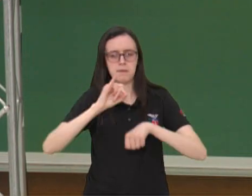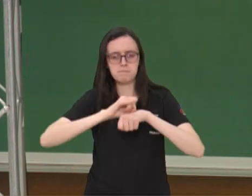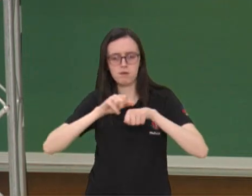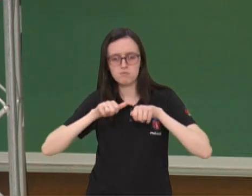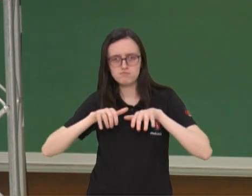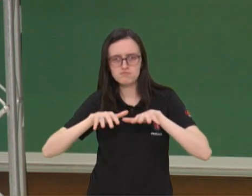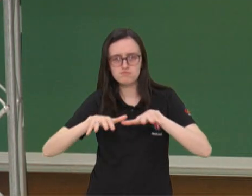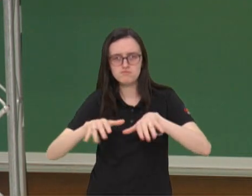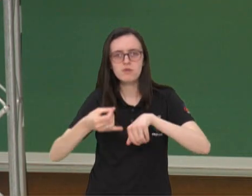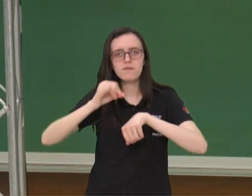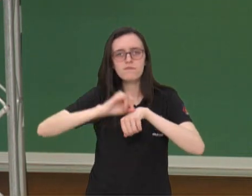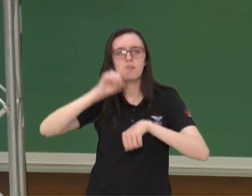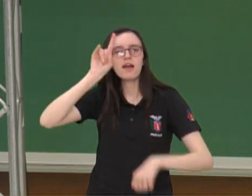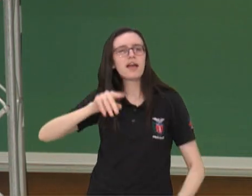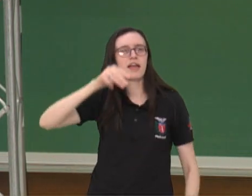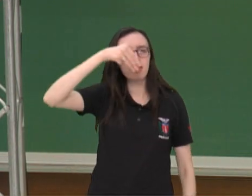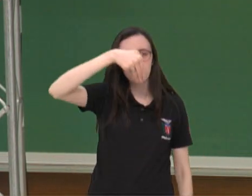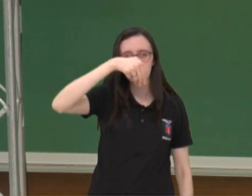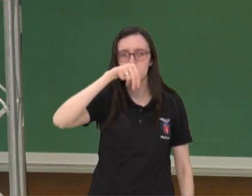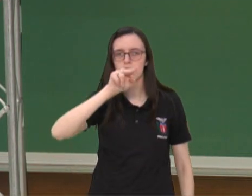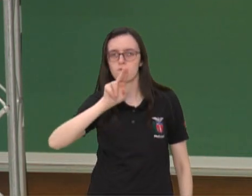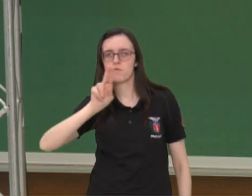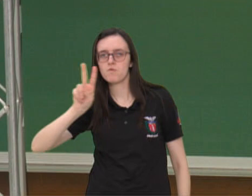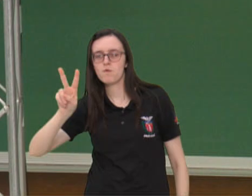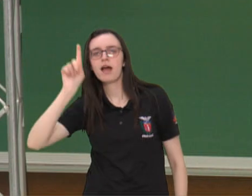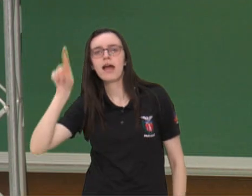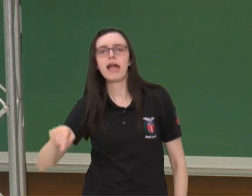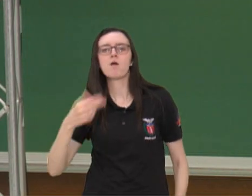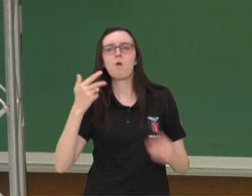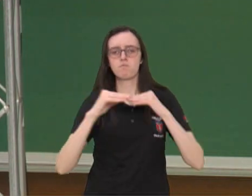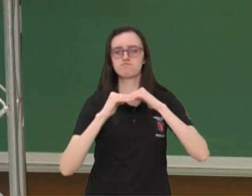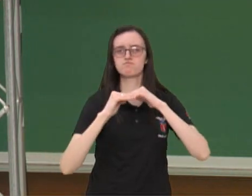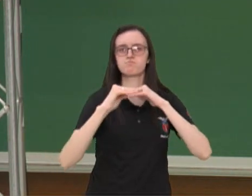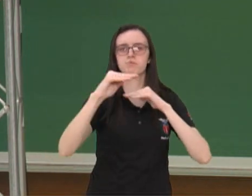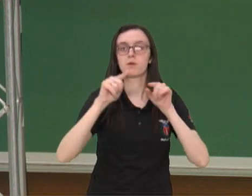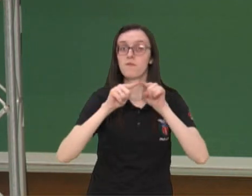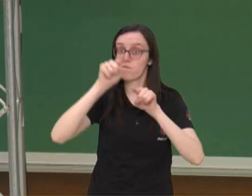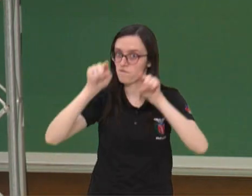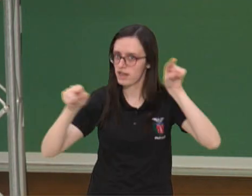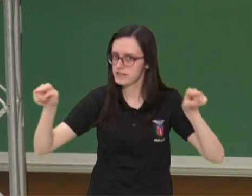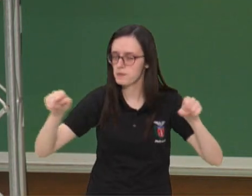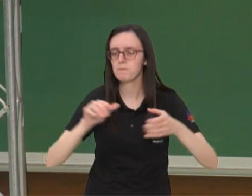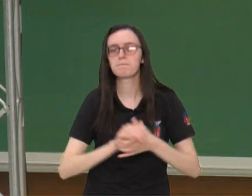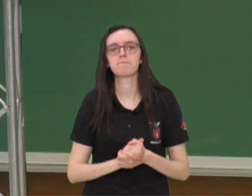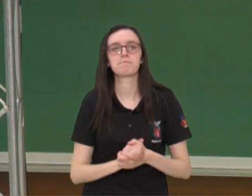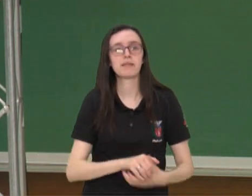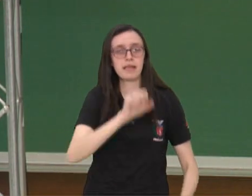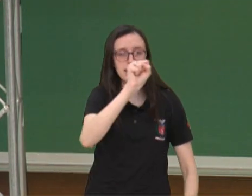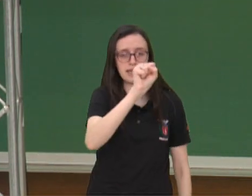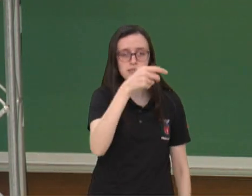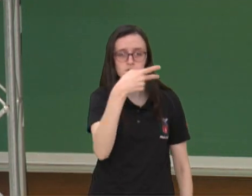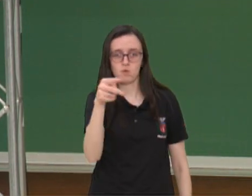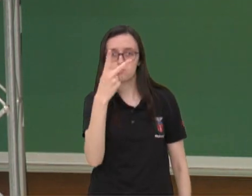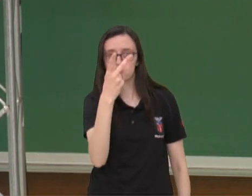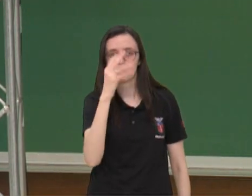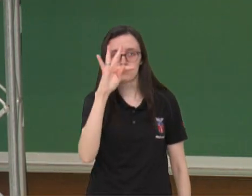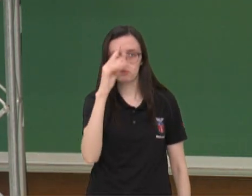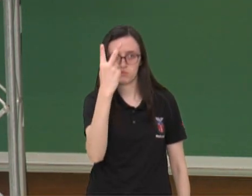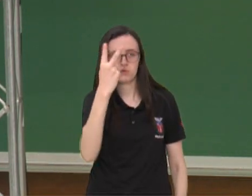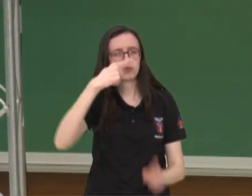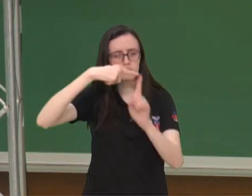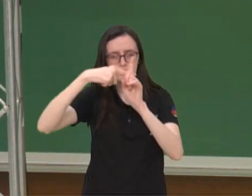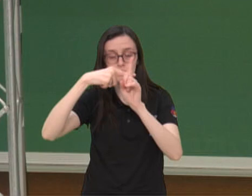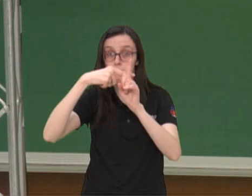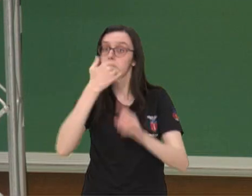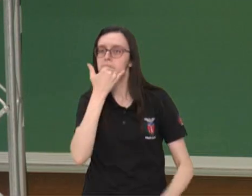movimento uniformemente variado, né, MUV. S igual a 2t ao quadrado menos 18t